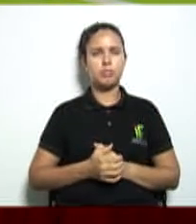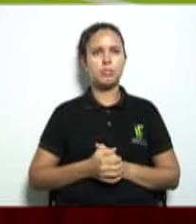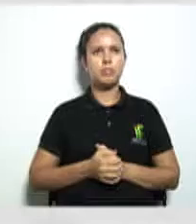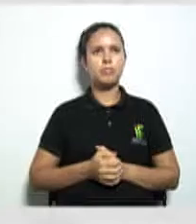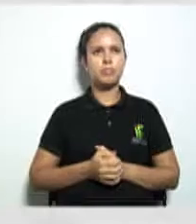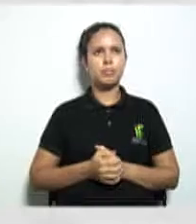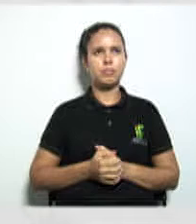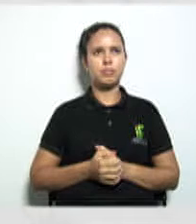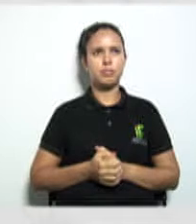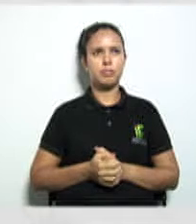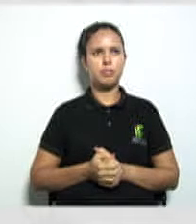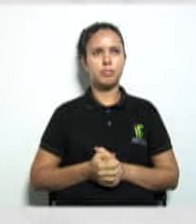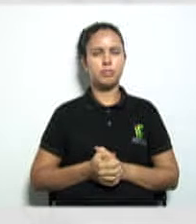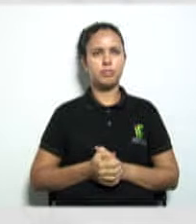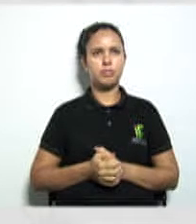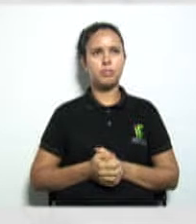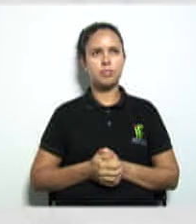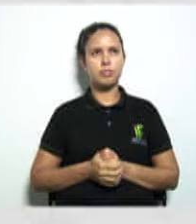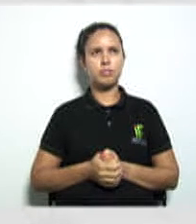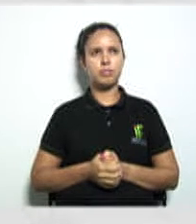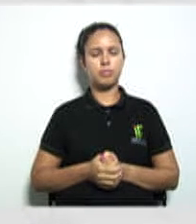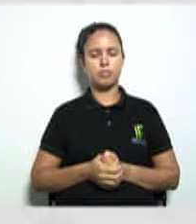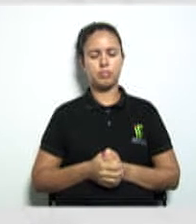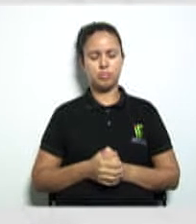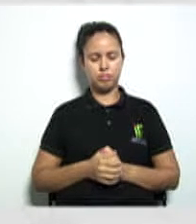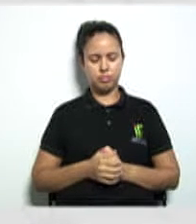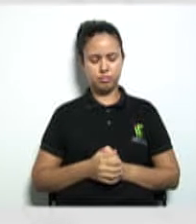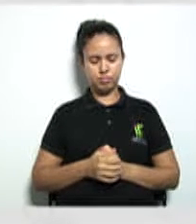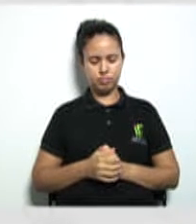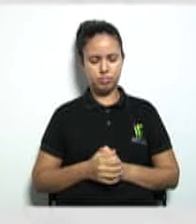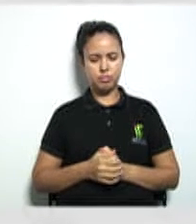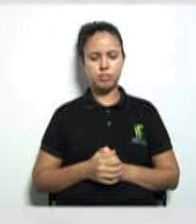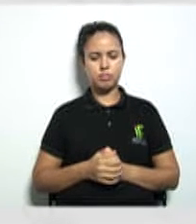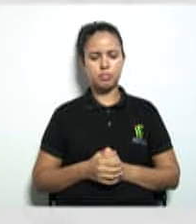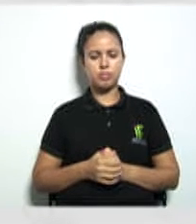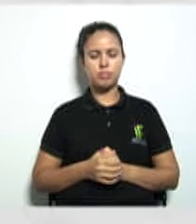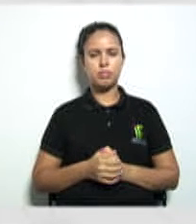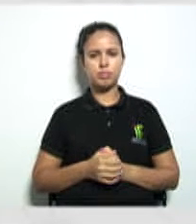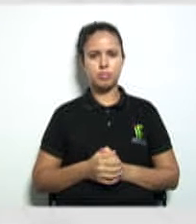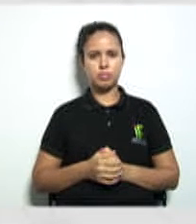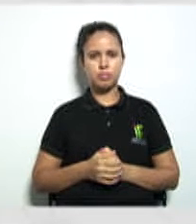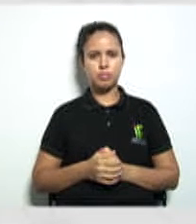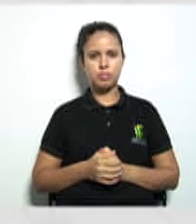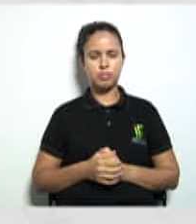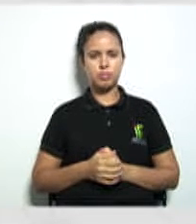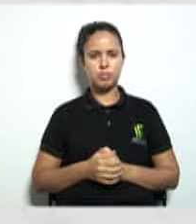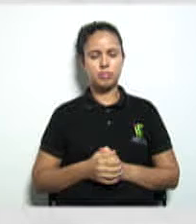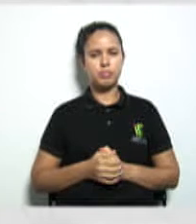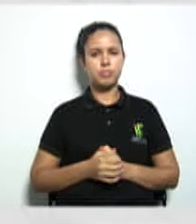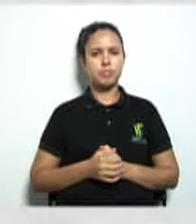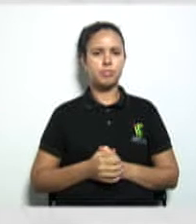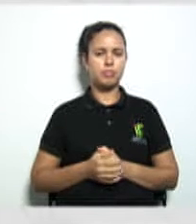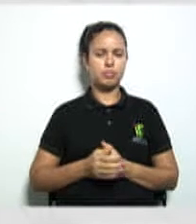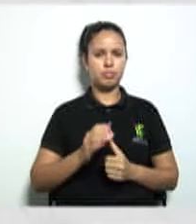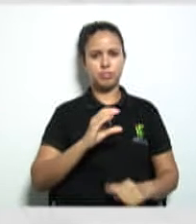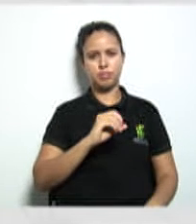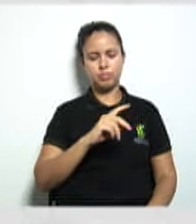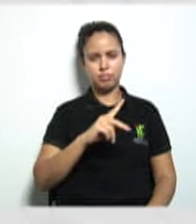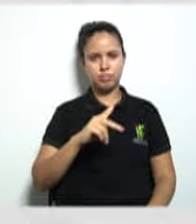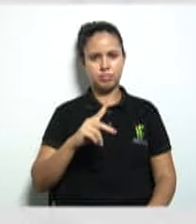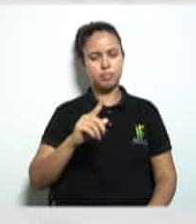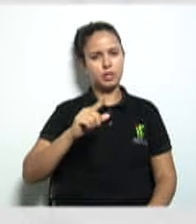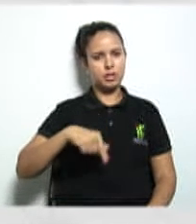A questão número 1, ela fala o seguinte. As cooperativas são organizações